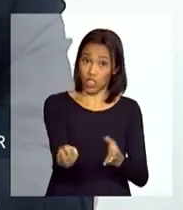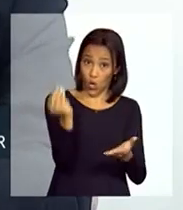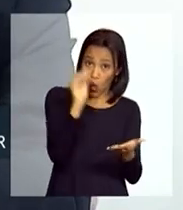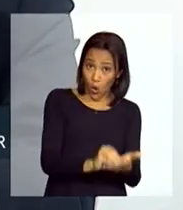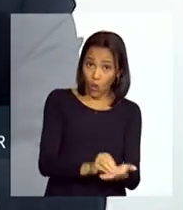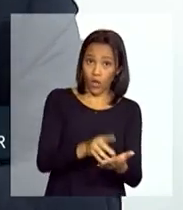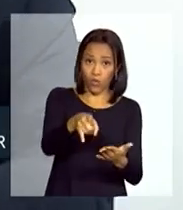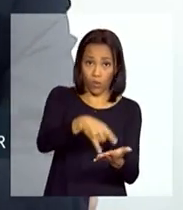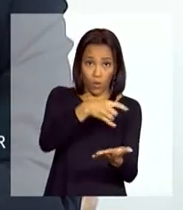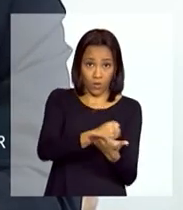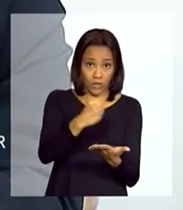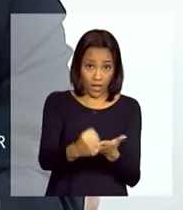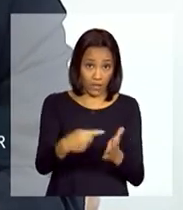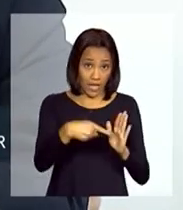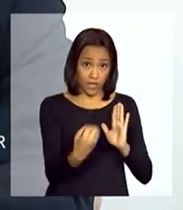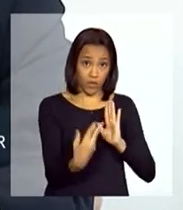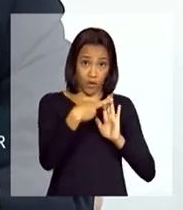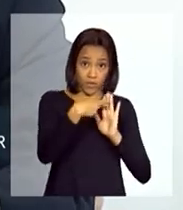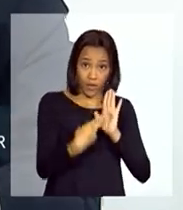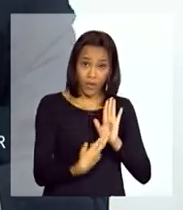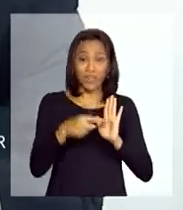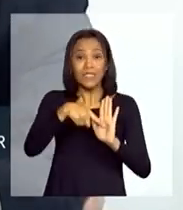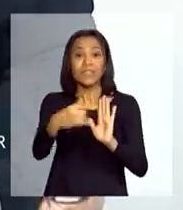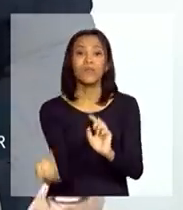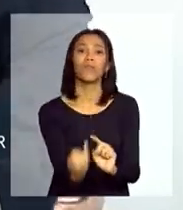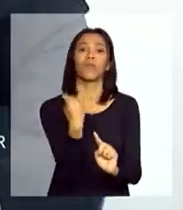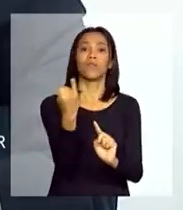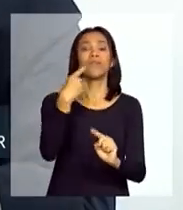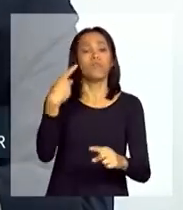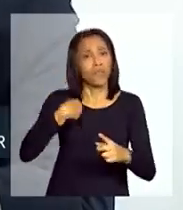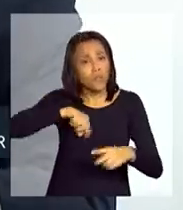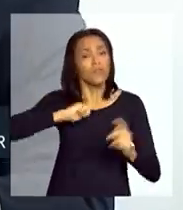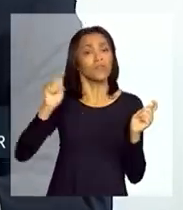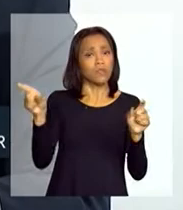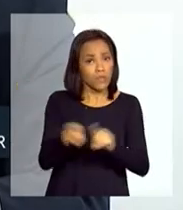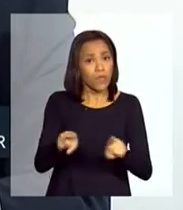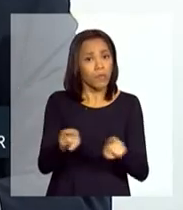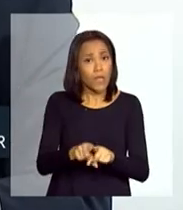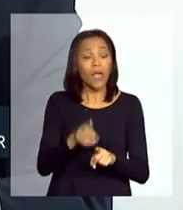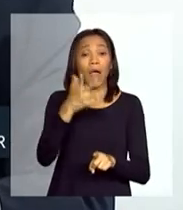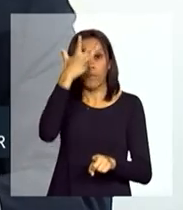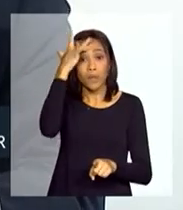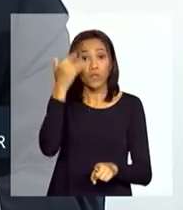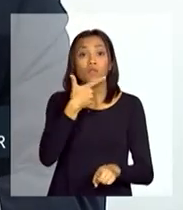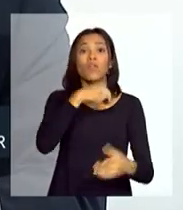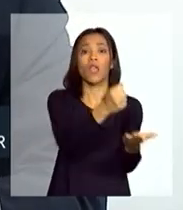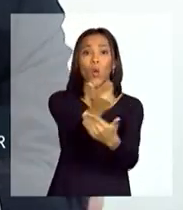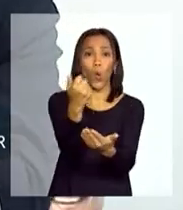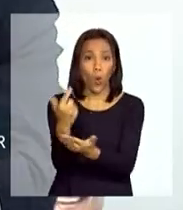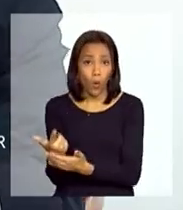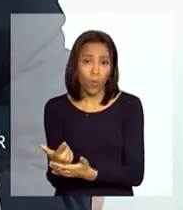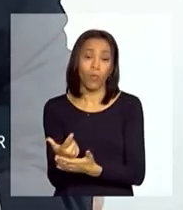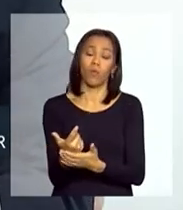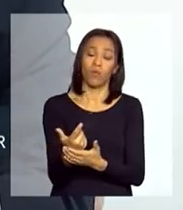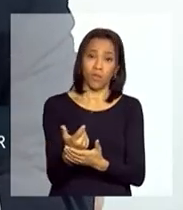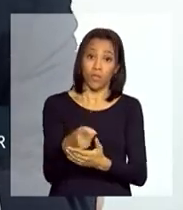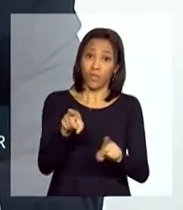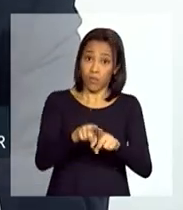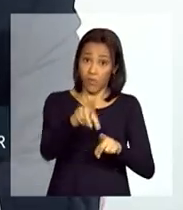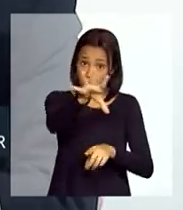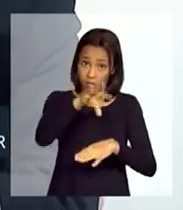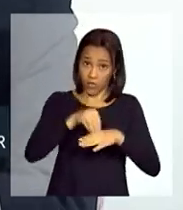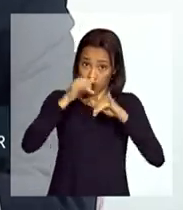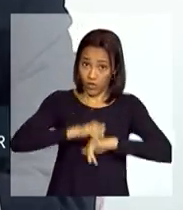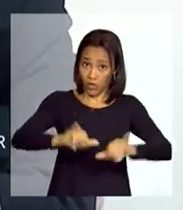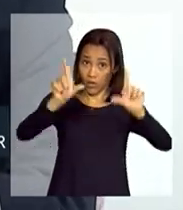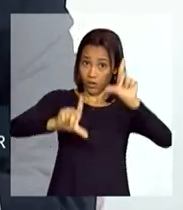É o link objetivo que a gente precisava Para que também o consumidor ao saber por intermédio de vocês um dos veículos que